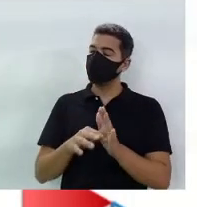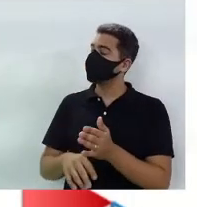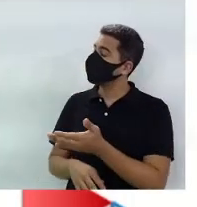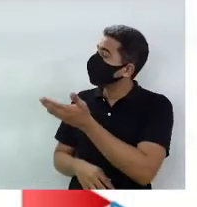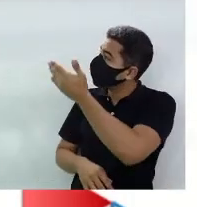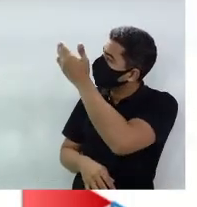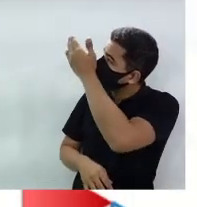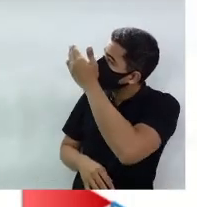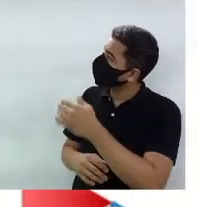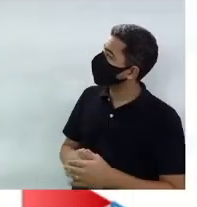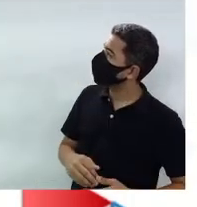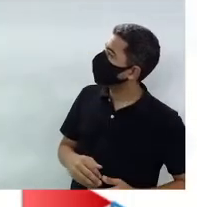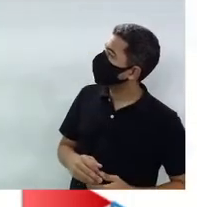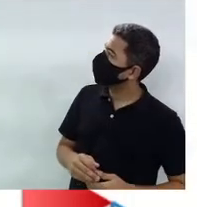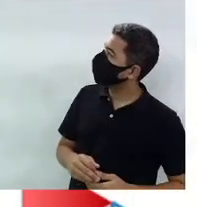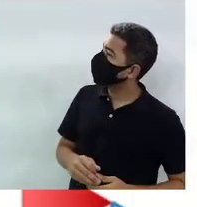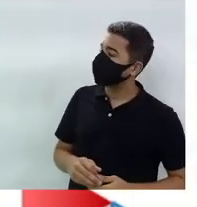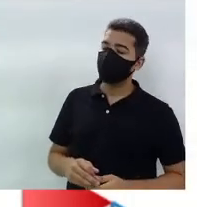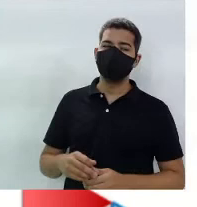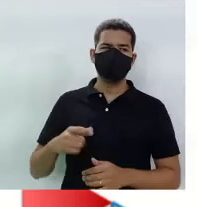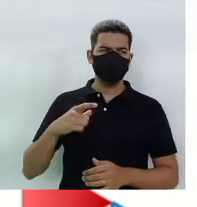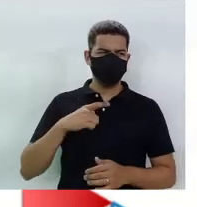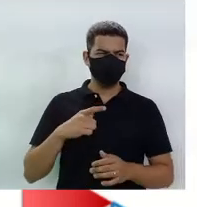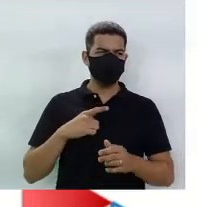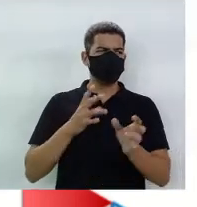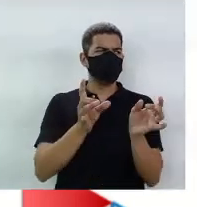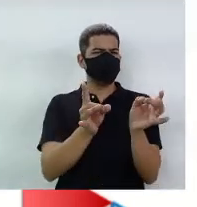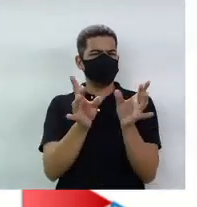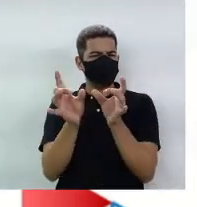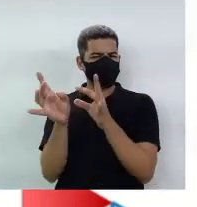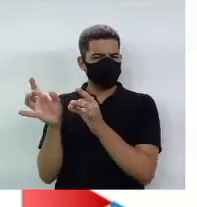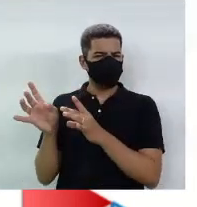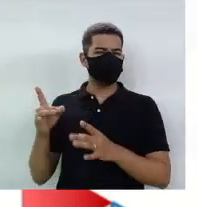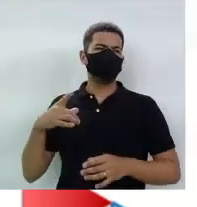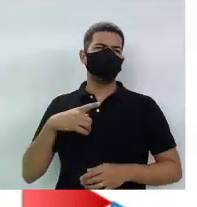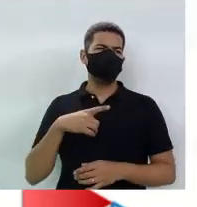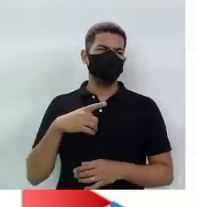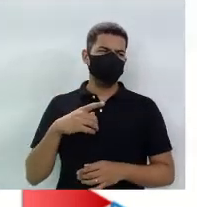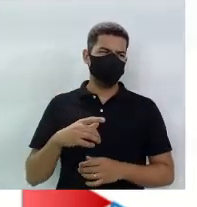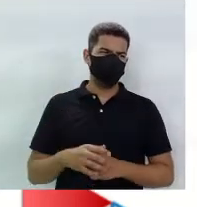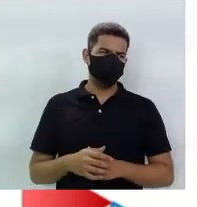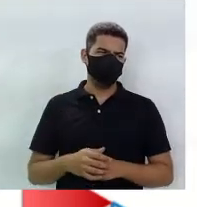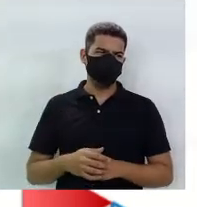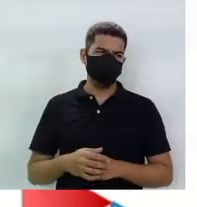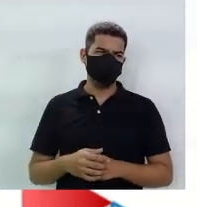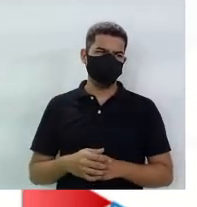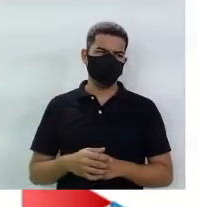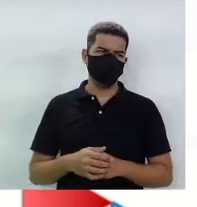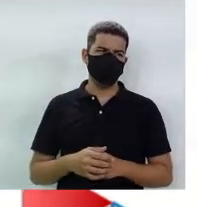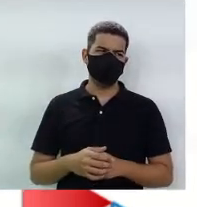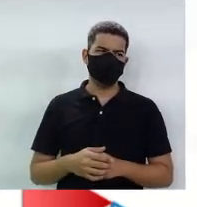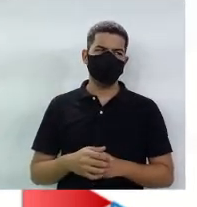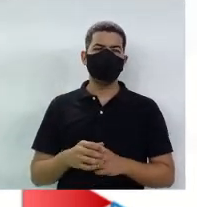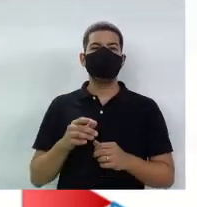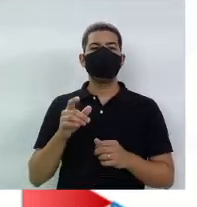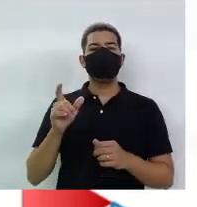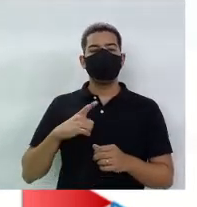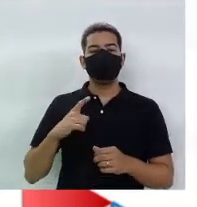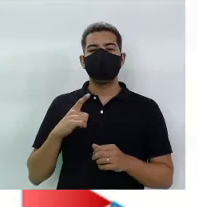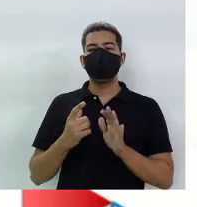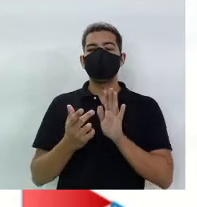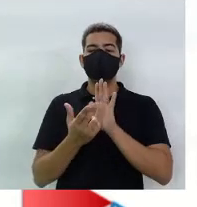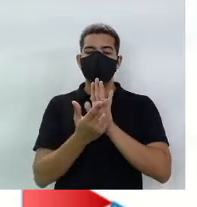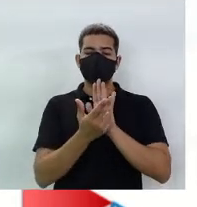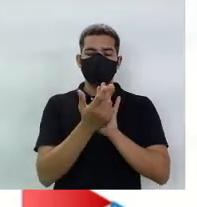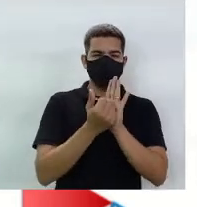é exemplo do mundo comercial. Nós temos o elemento verbal e o elemento não verbal.